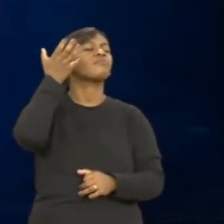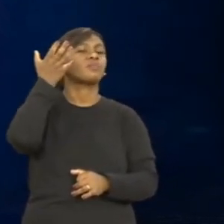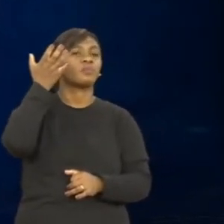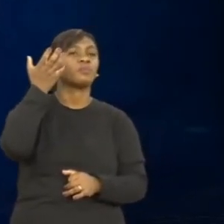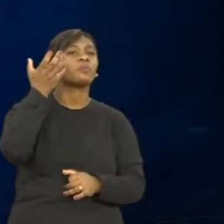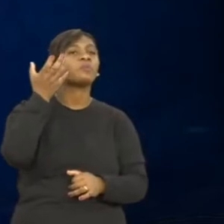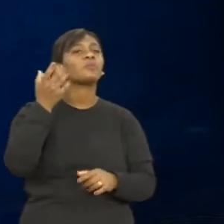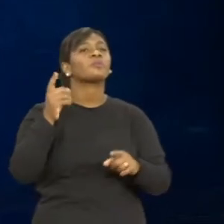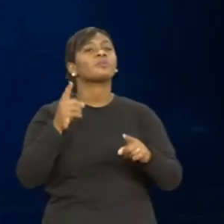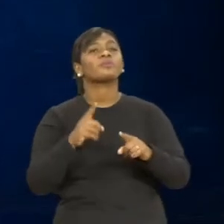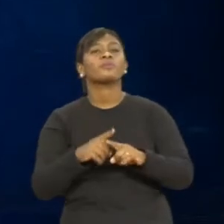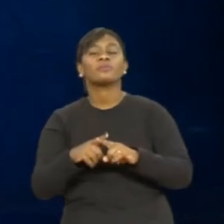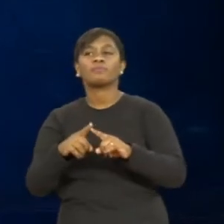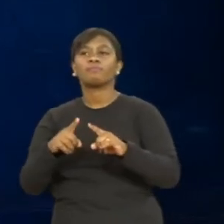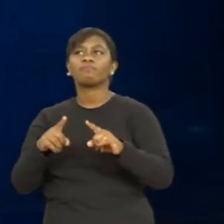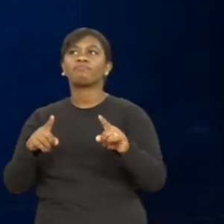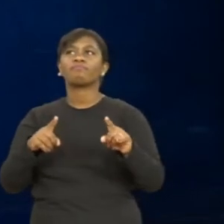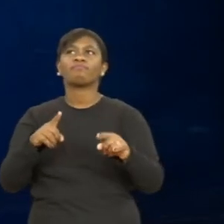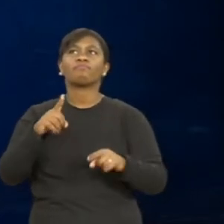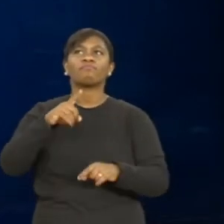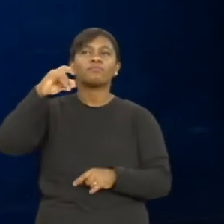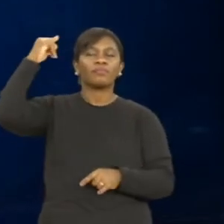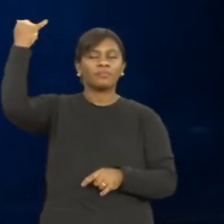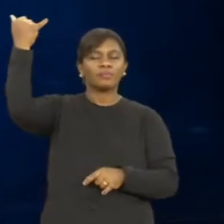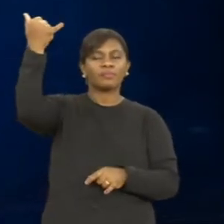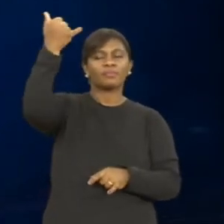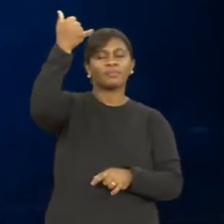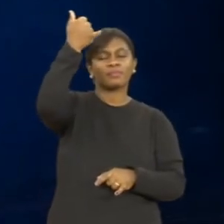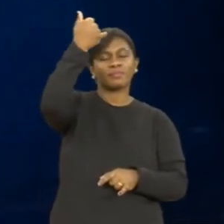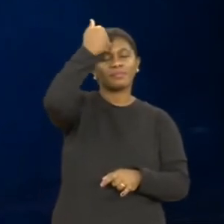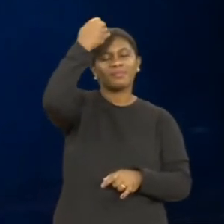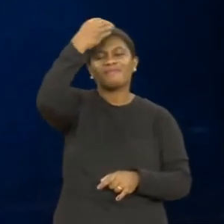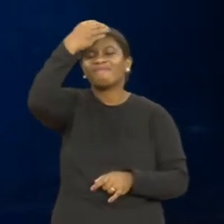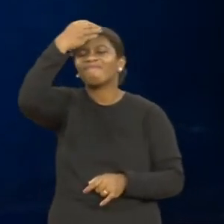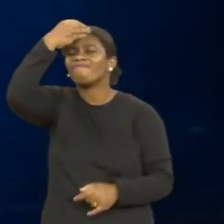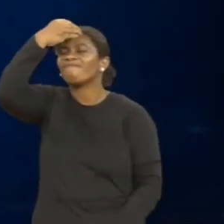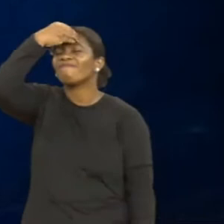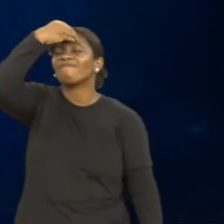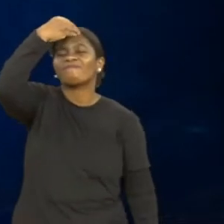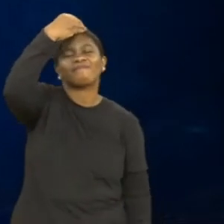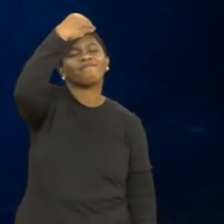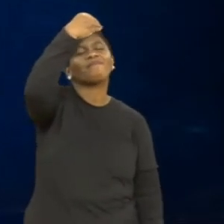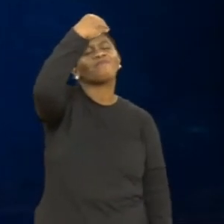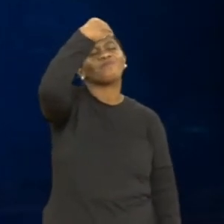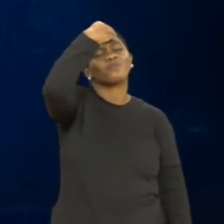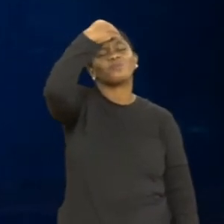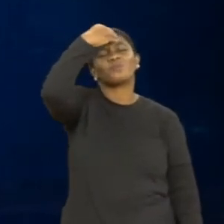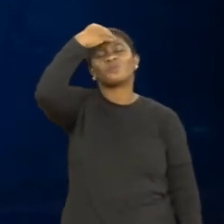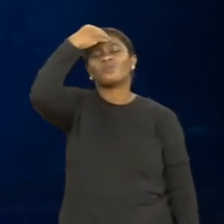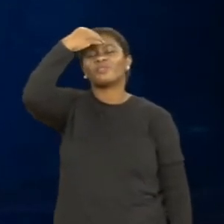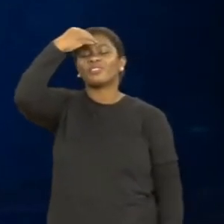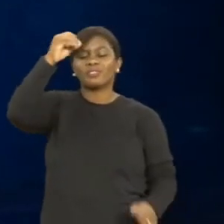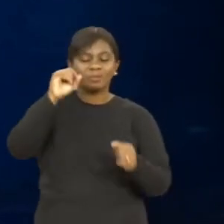realizar. Mas a voz da consciência me faz entender. Mas a voz da